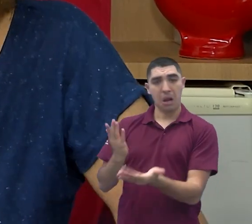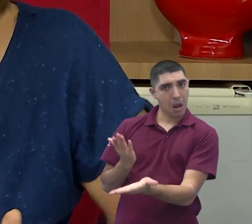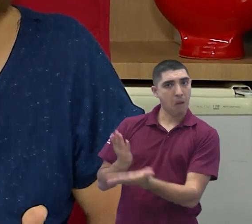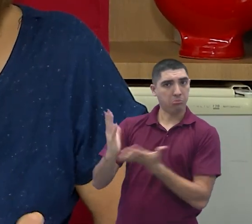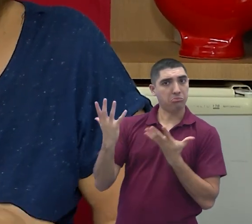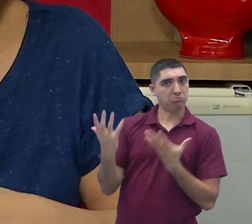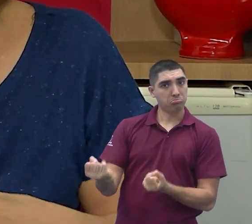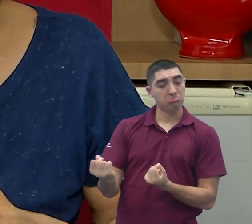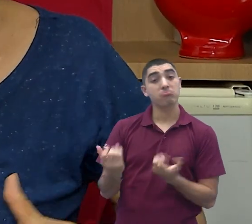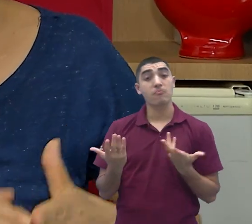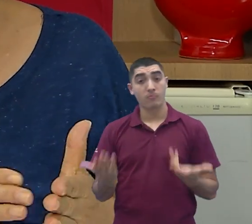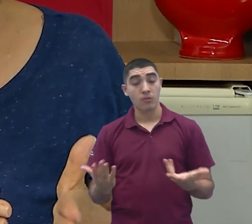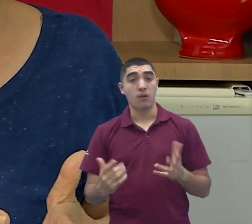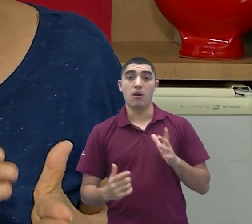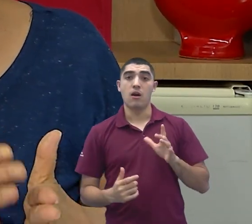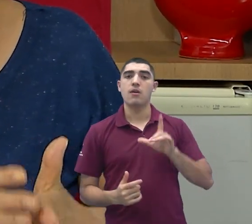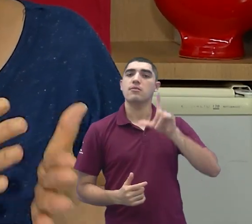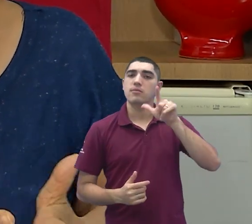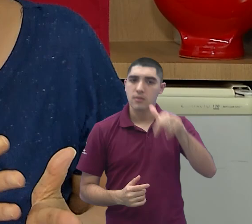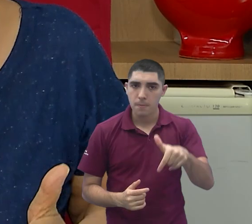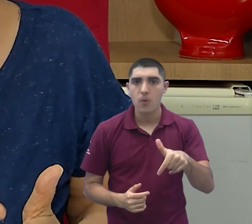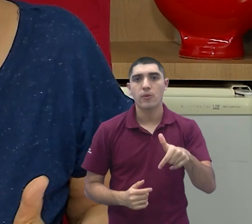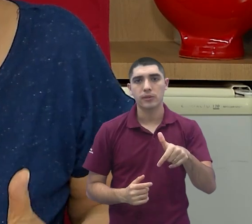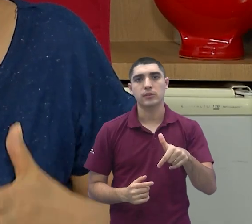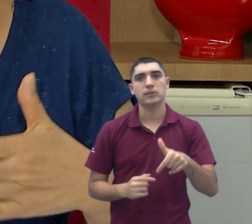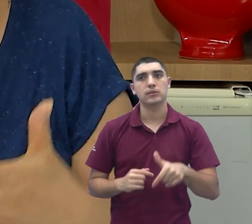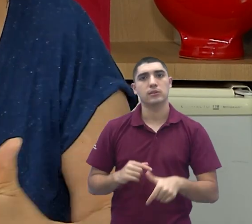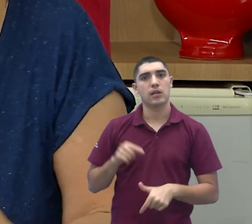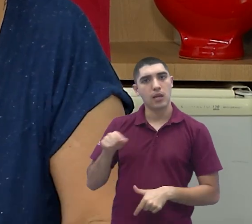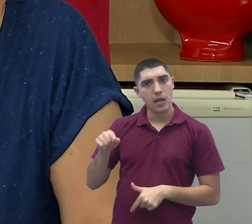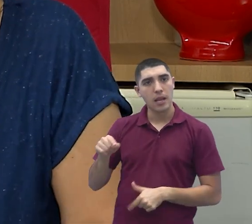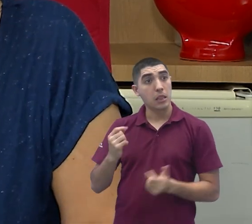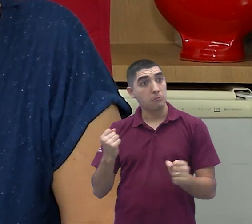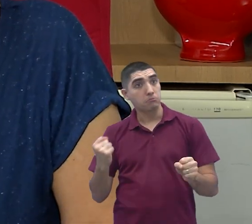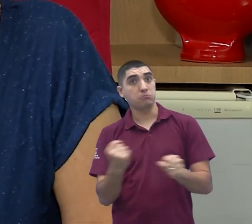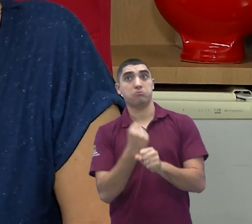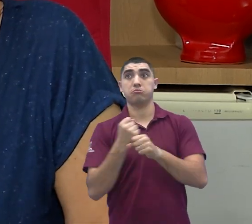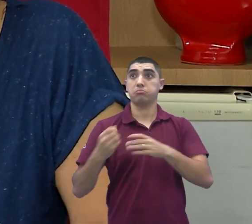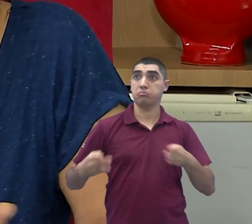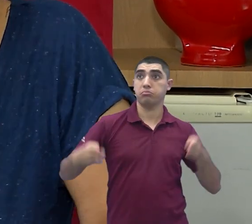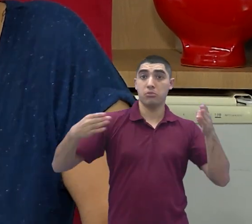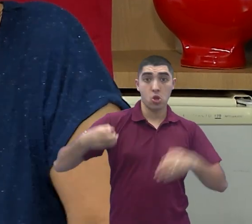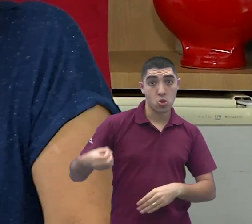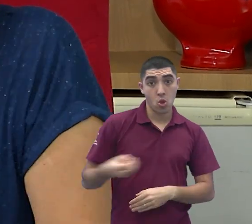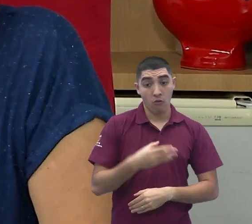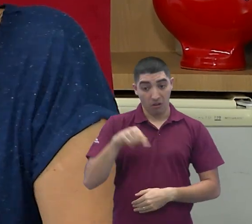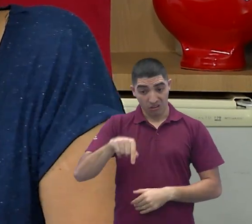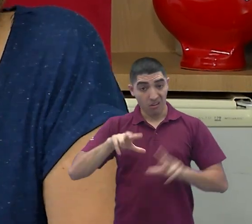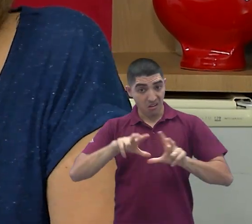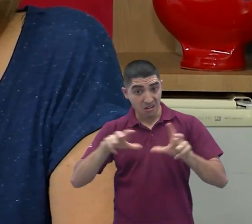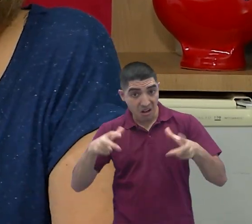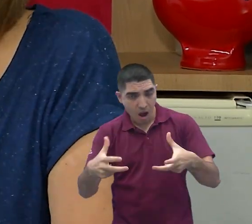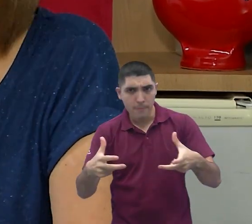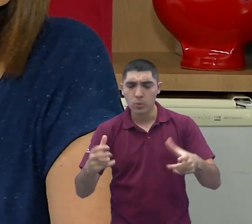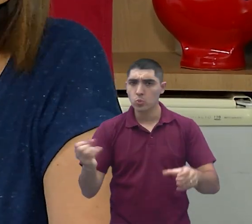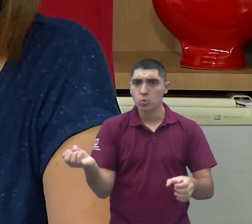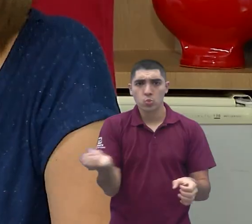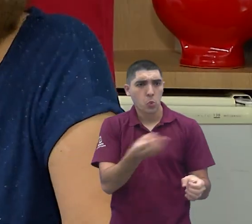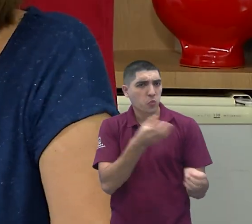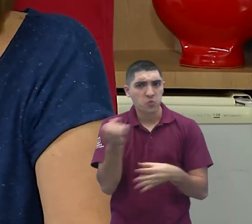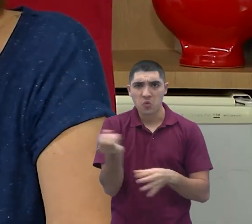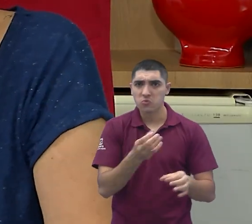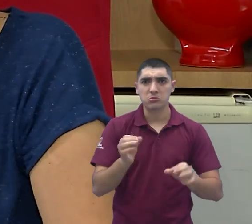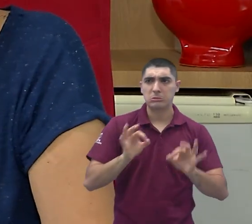esse processo todo depois que ele implantou a Câmara